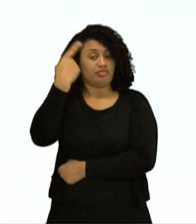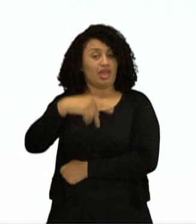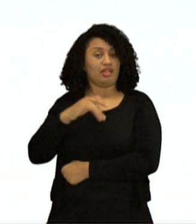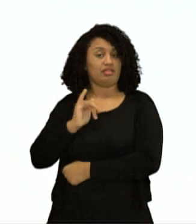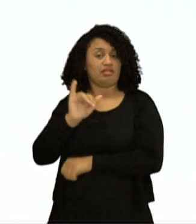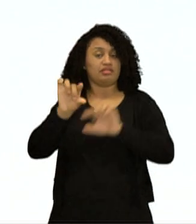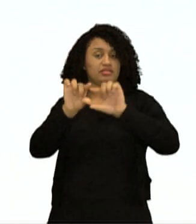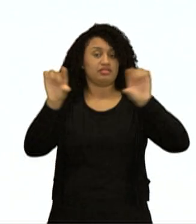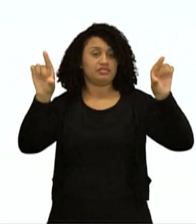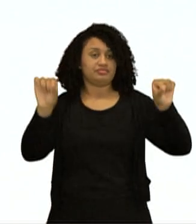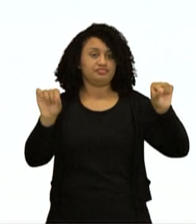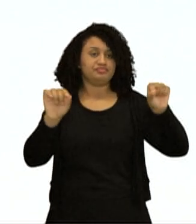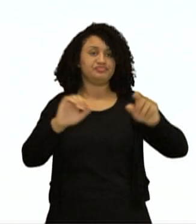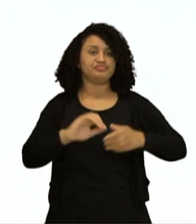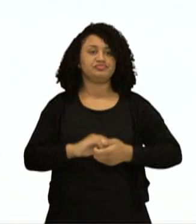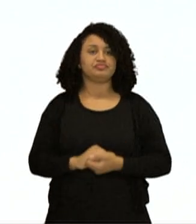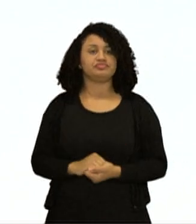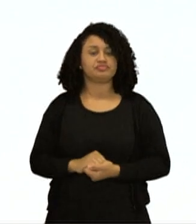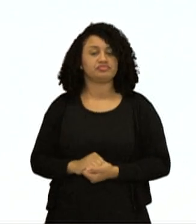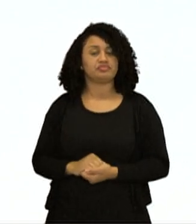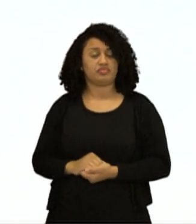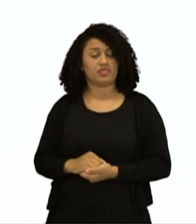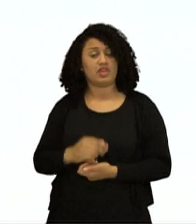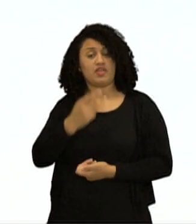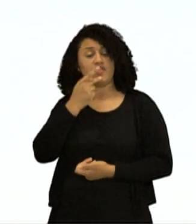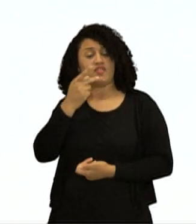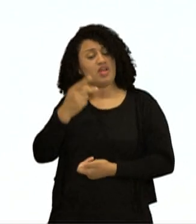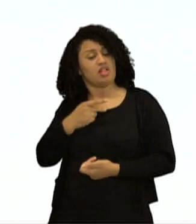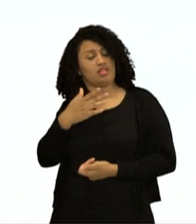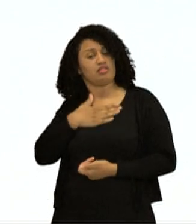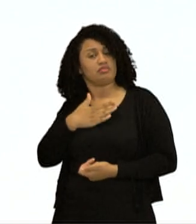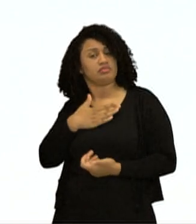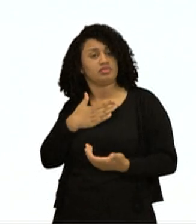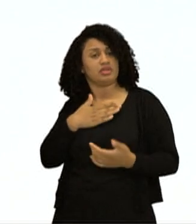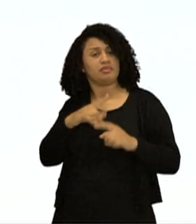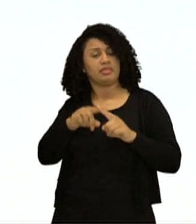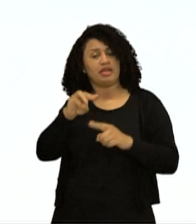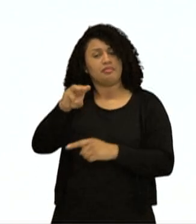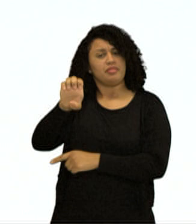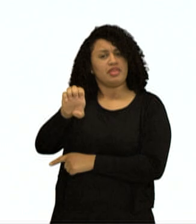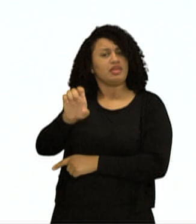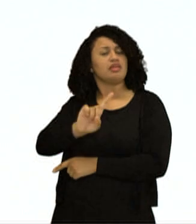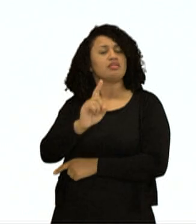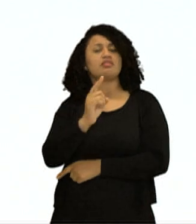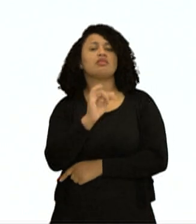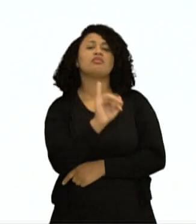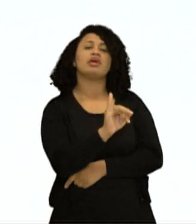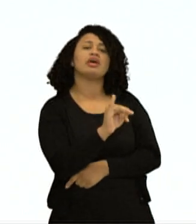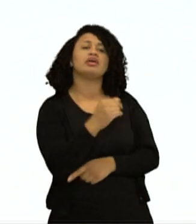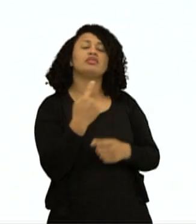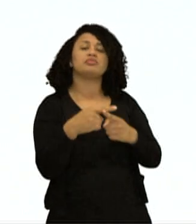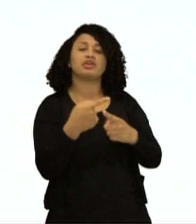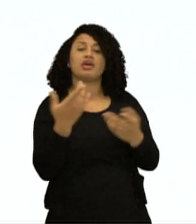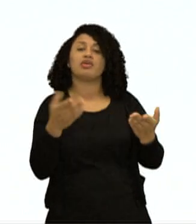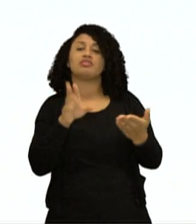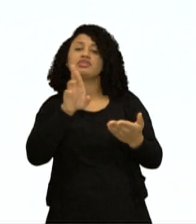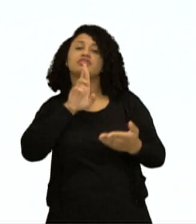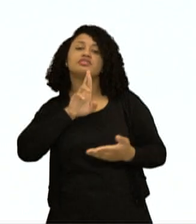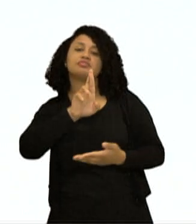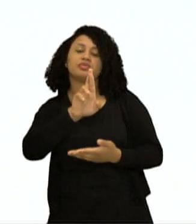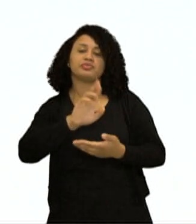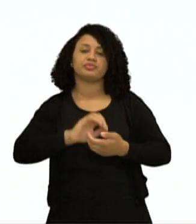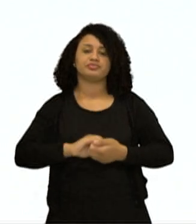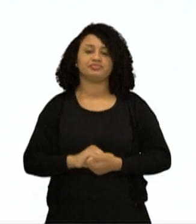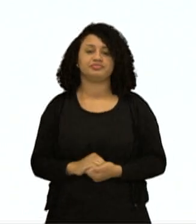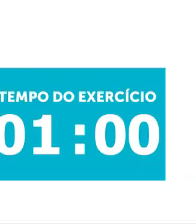frase? Então ela diz, Ximena disse para mim, né? Mas por que ela usou o me e não o I? Vamos responder? Responde aí no seu